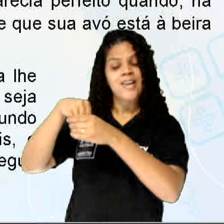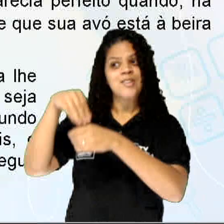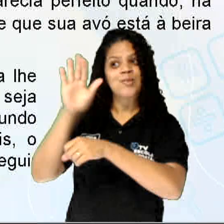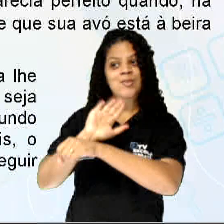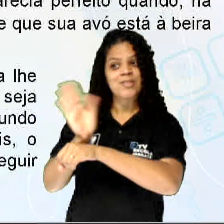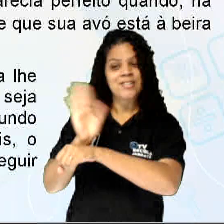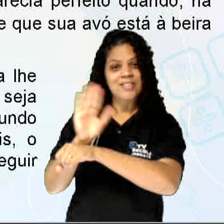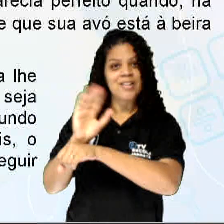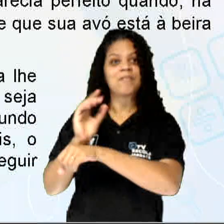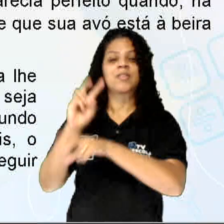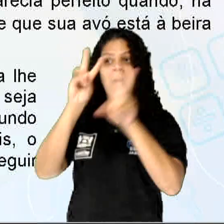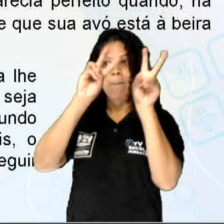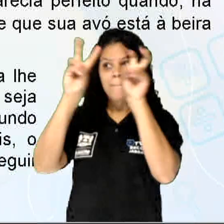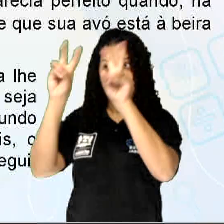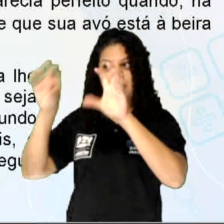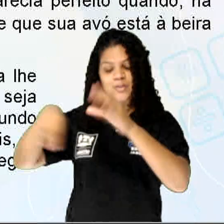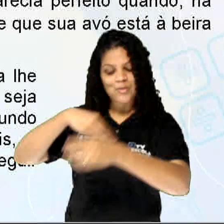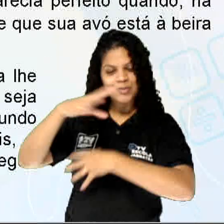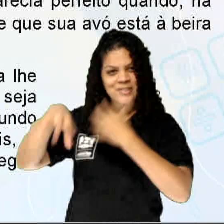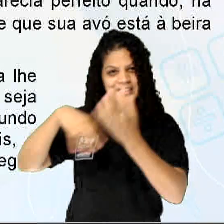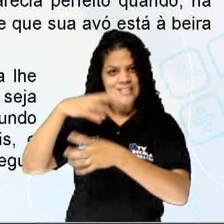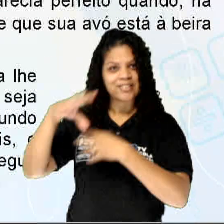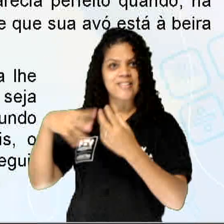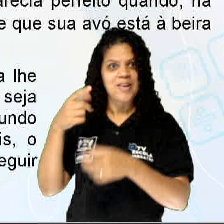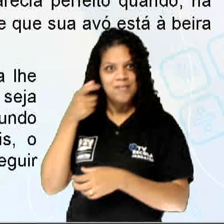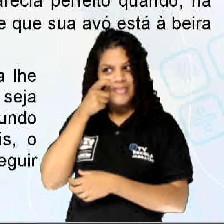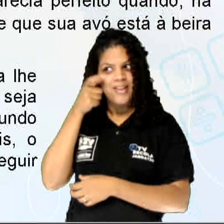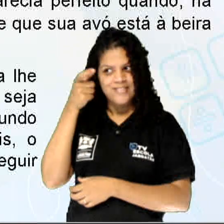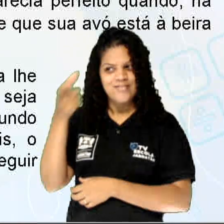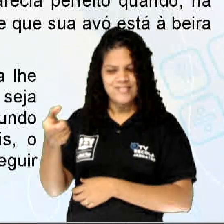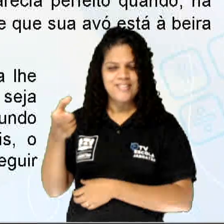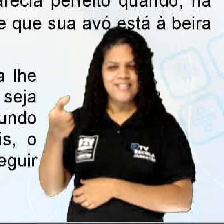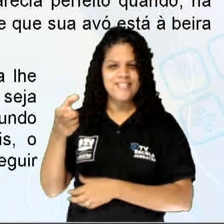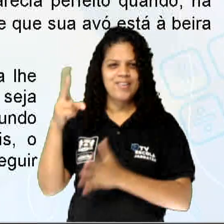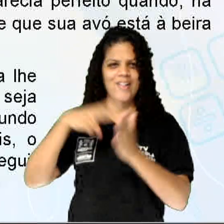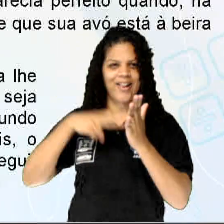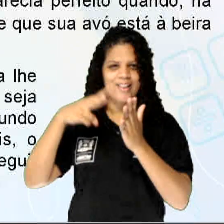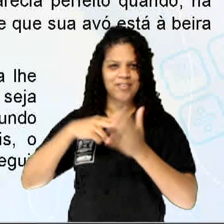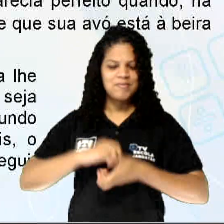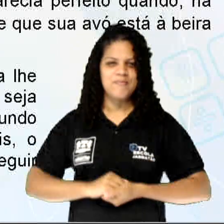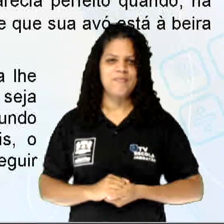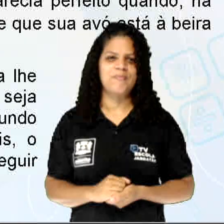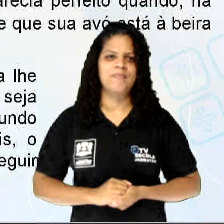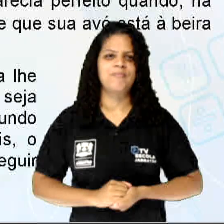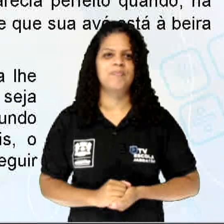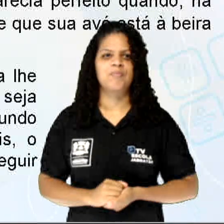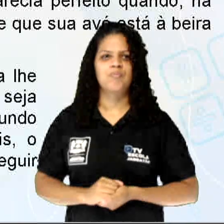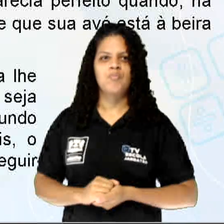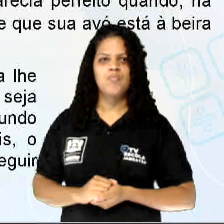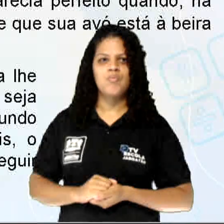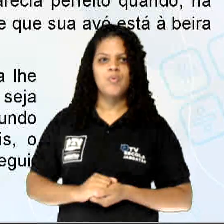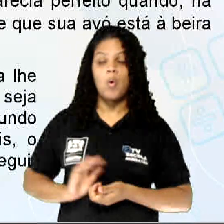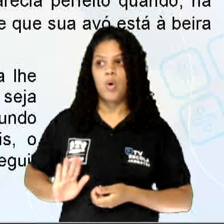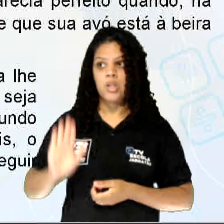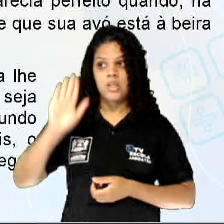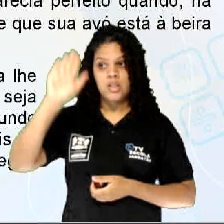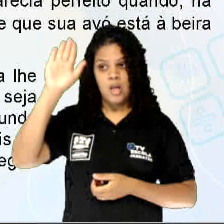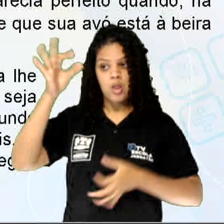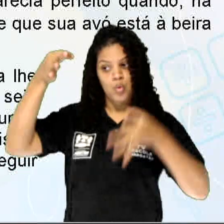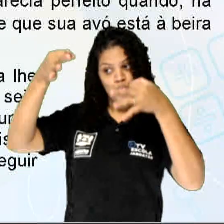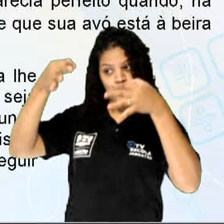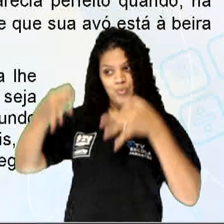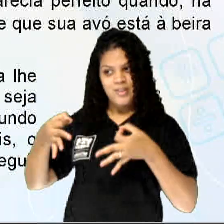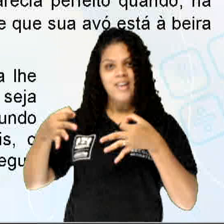mistura de temas tão interessantes, né? Vamos fazer a leitura com bastante atenção, ok? O Candidato Honesto. Na